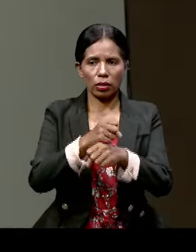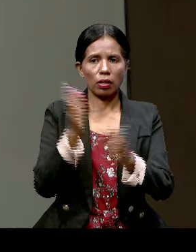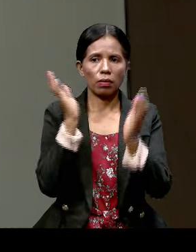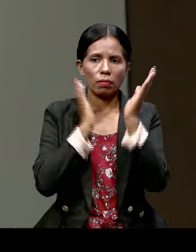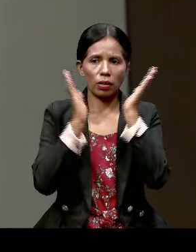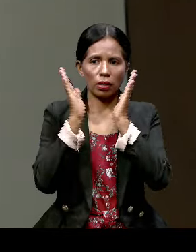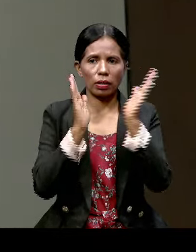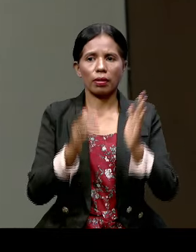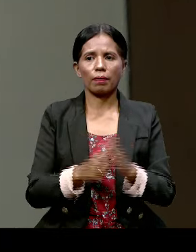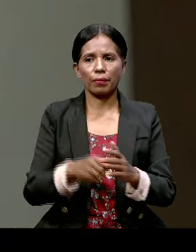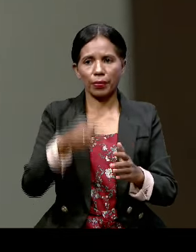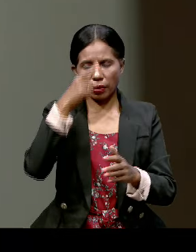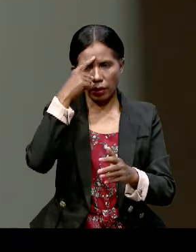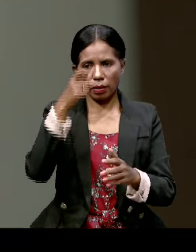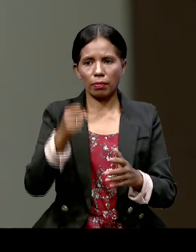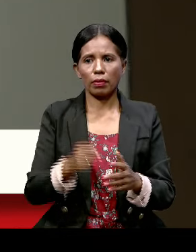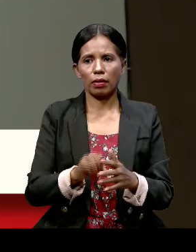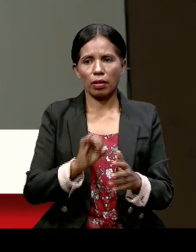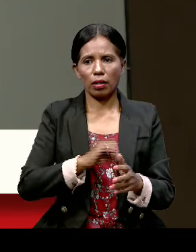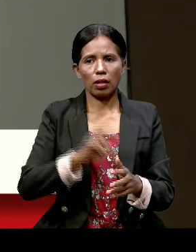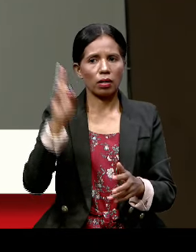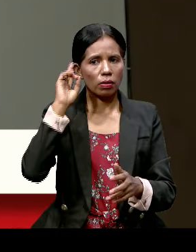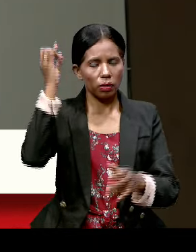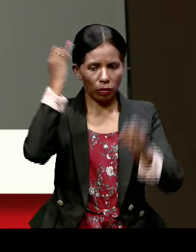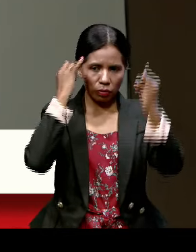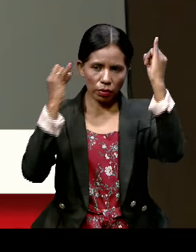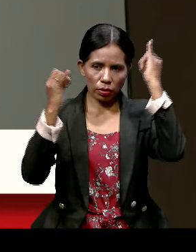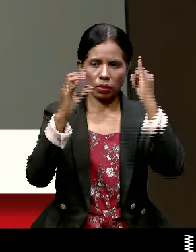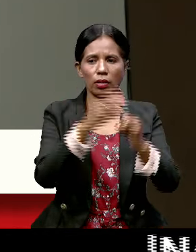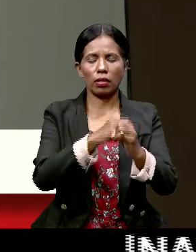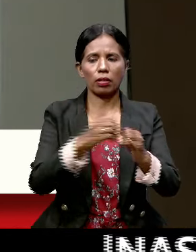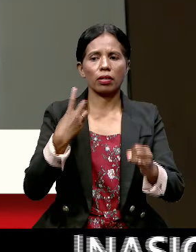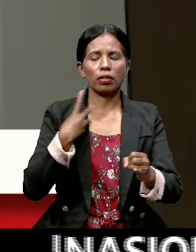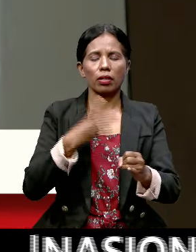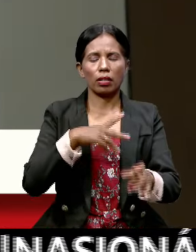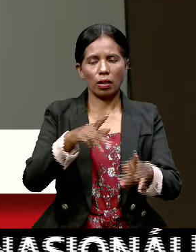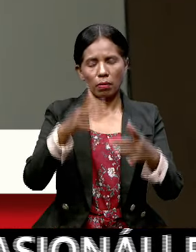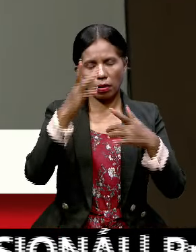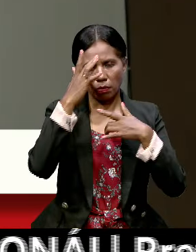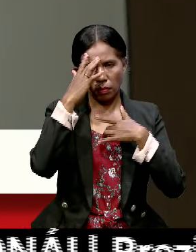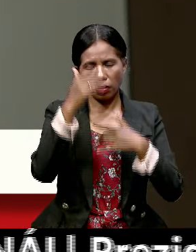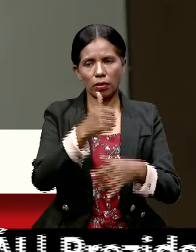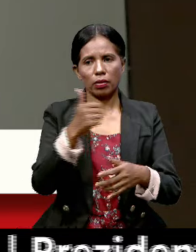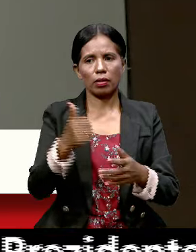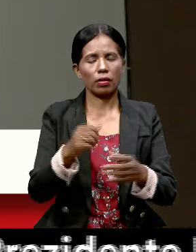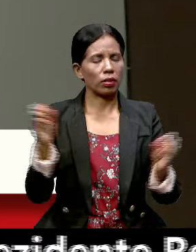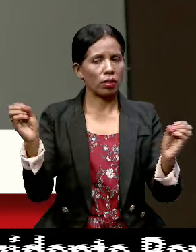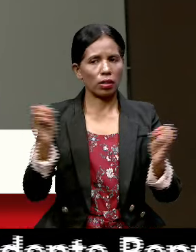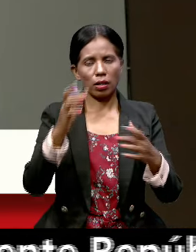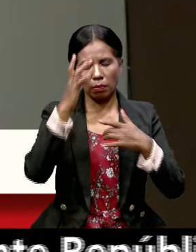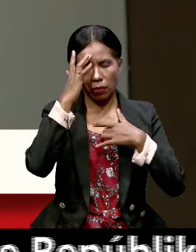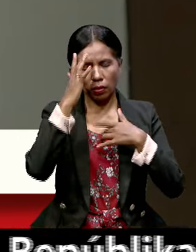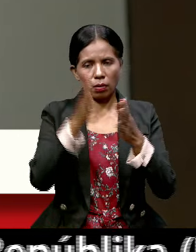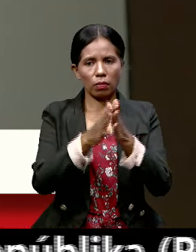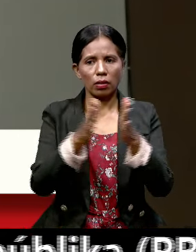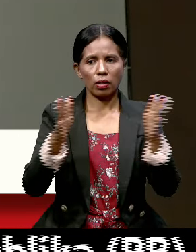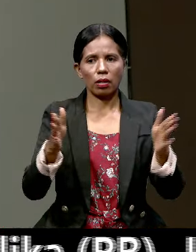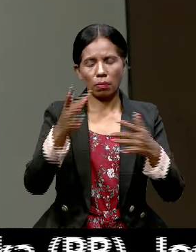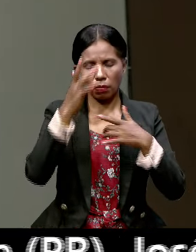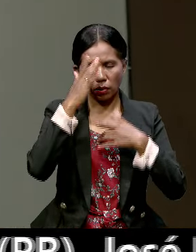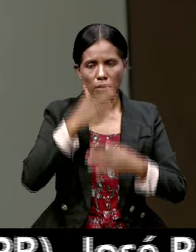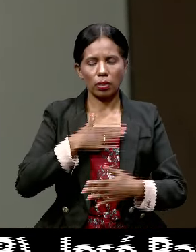Malásia. Tamba, haurona informação, kata, ia itene paciente balu, nyela moras boti da ni moras sedada